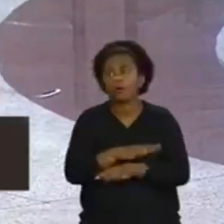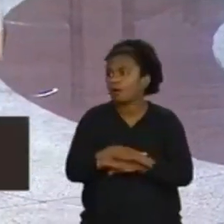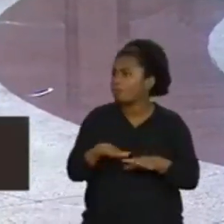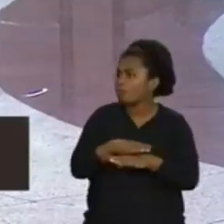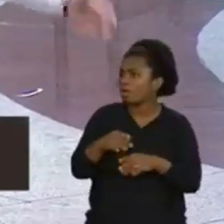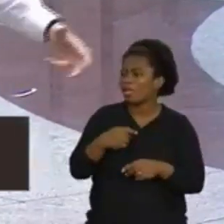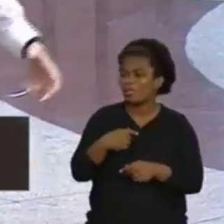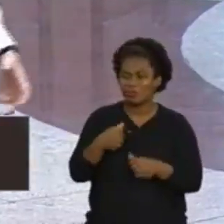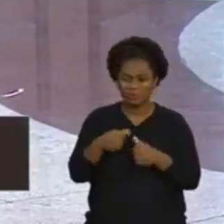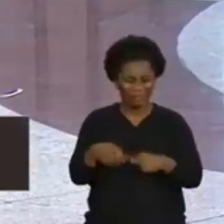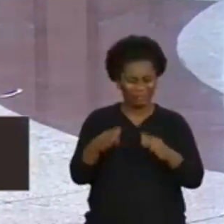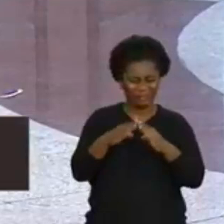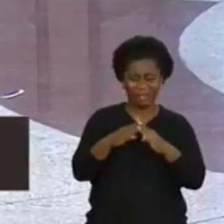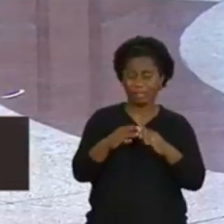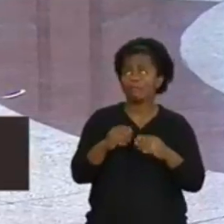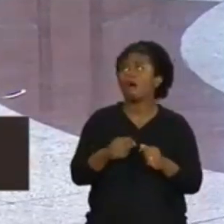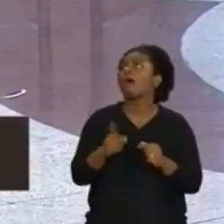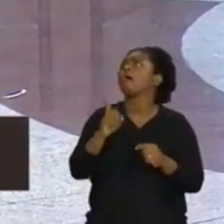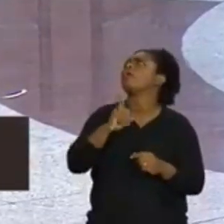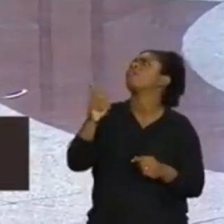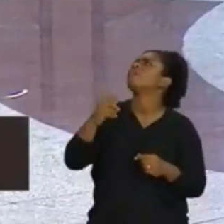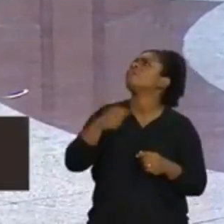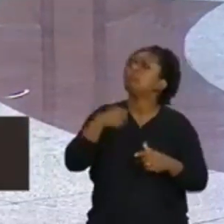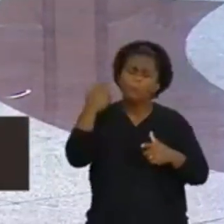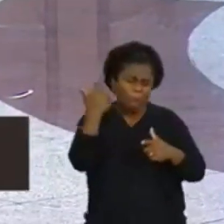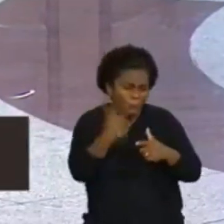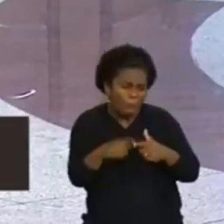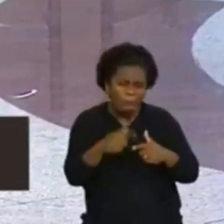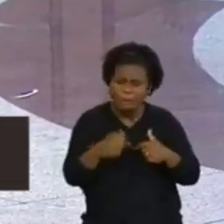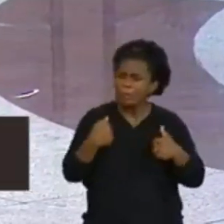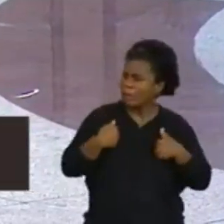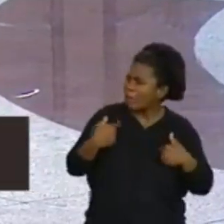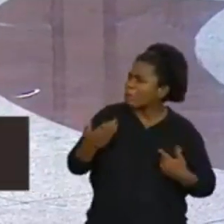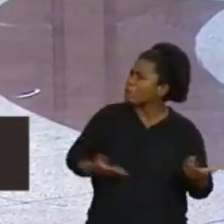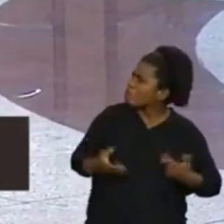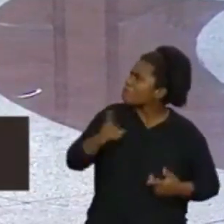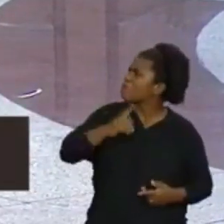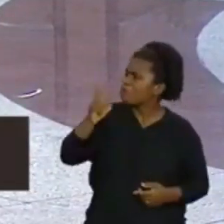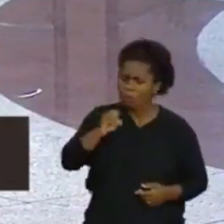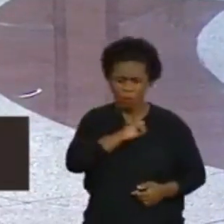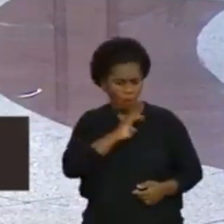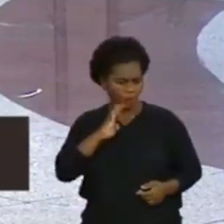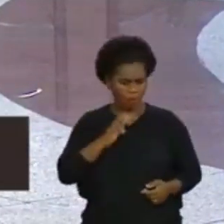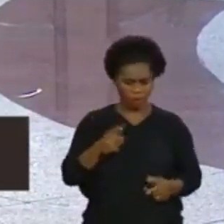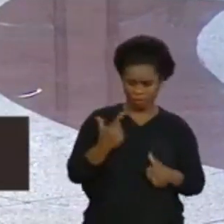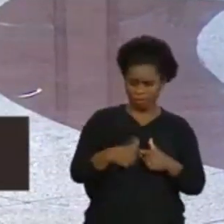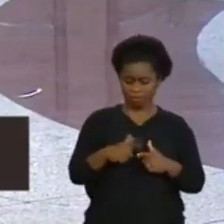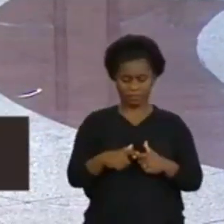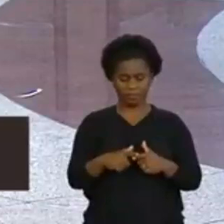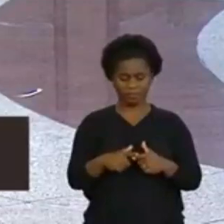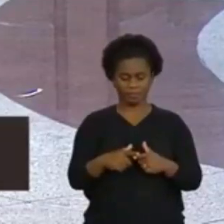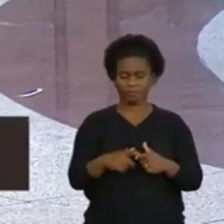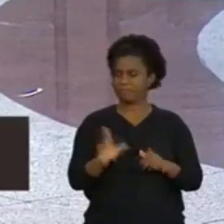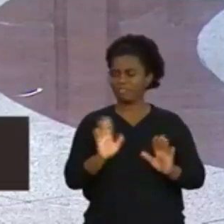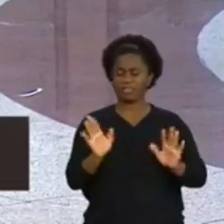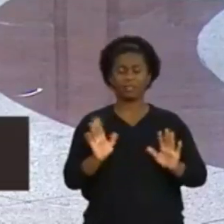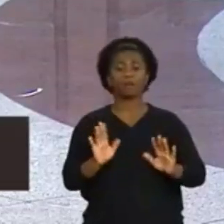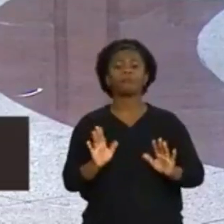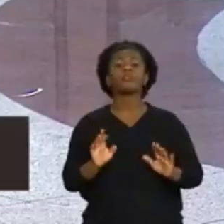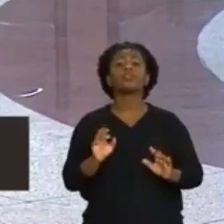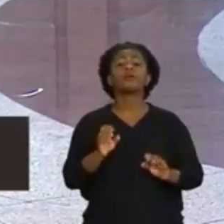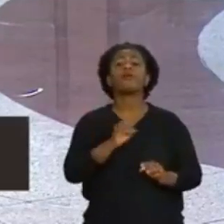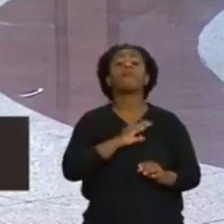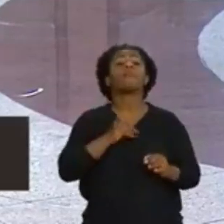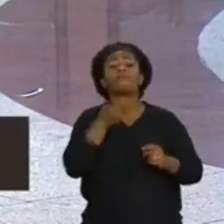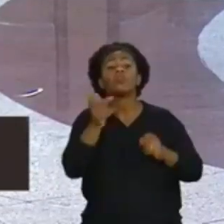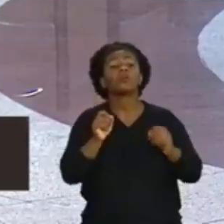pode? Outras pessoas lá fora não têm esse problema, e eu na tua casa tenho esse problema. Não. Ela cresceu no problema. Ela falou: não estou